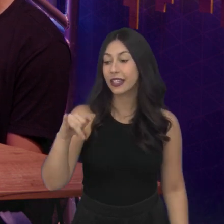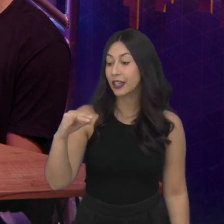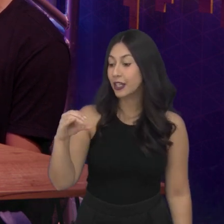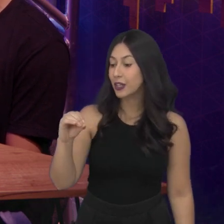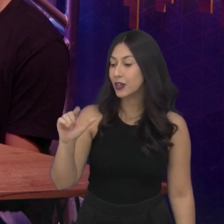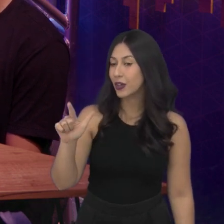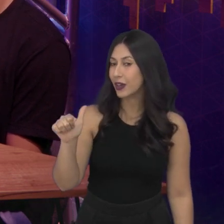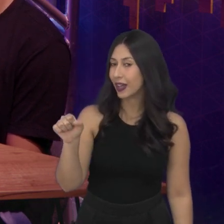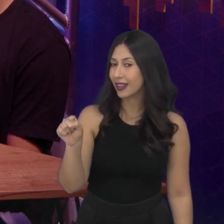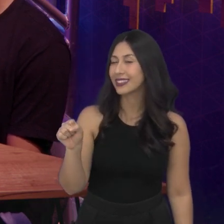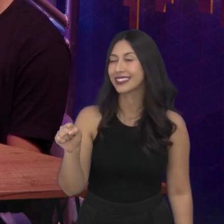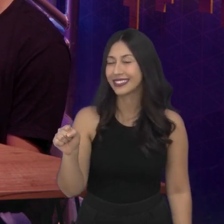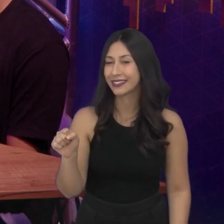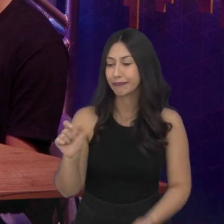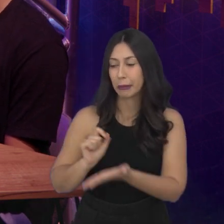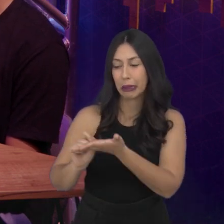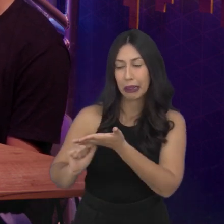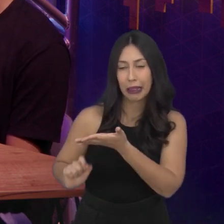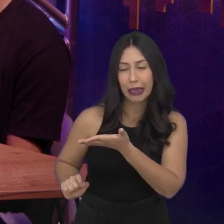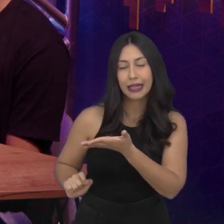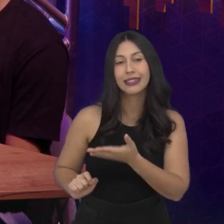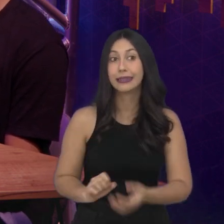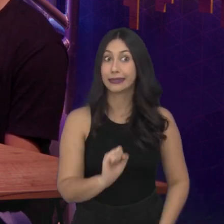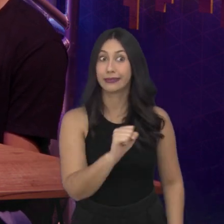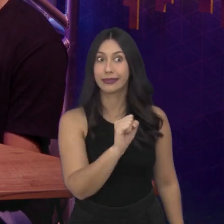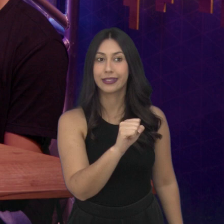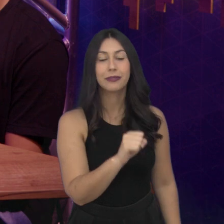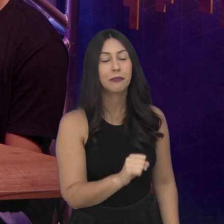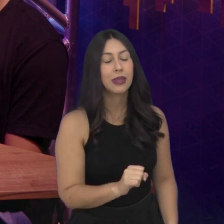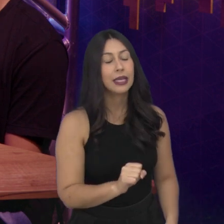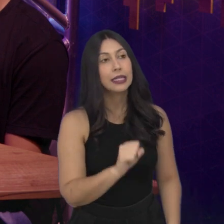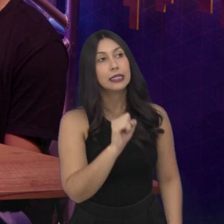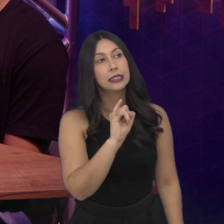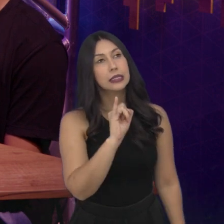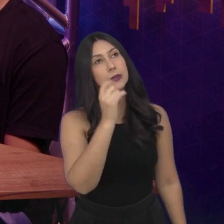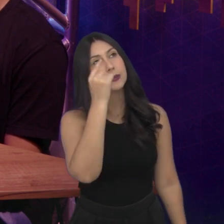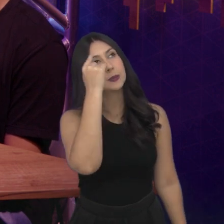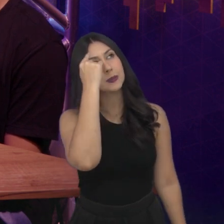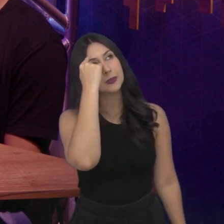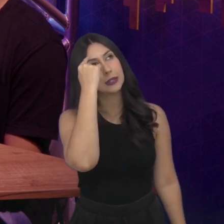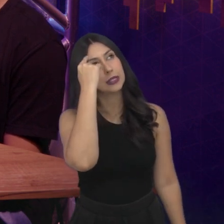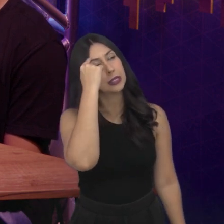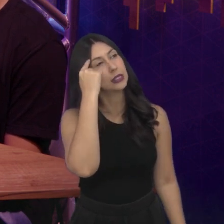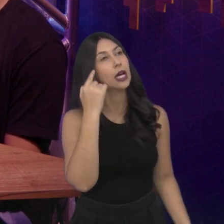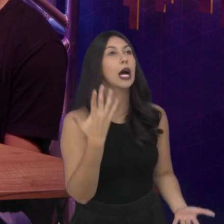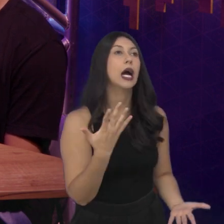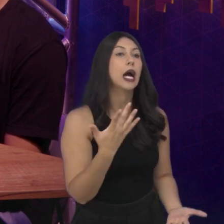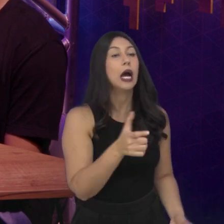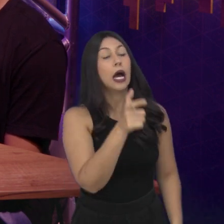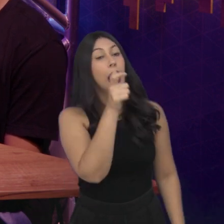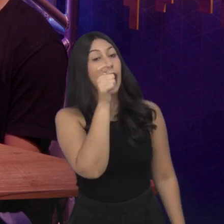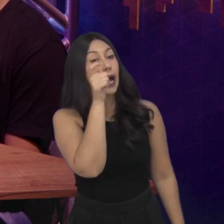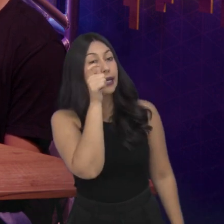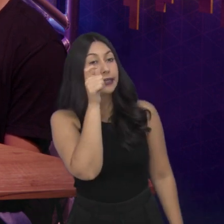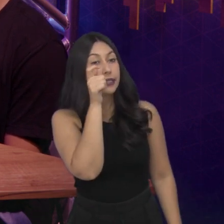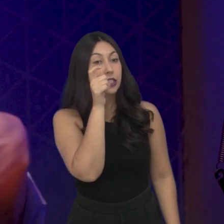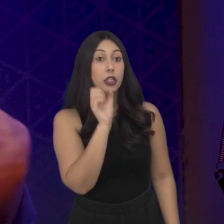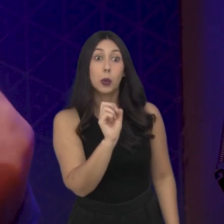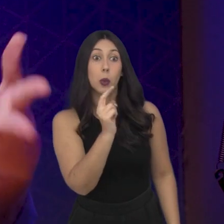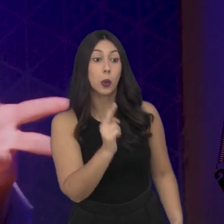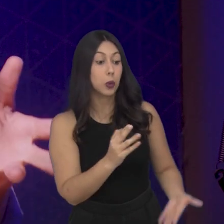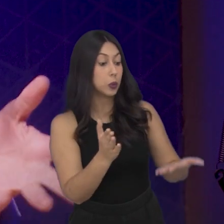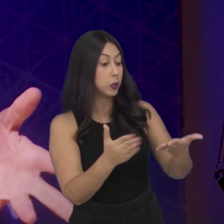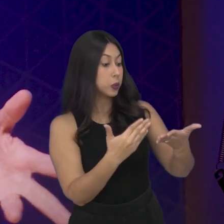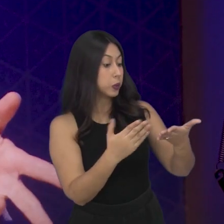Nicholas Sparks, etc. Exato. E a gente, se a gente for parar pra pensar, então... assisti né, eu